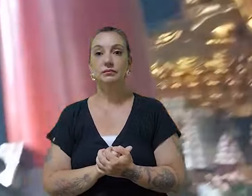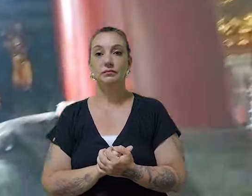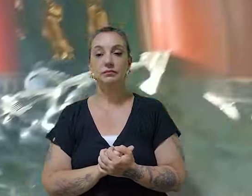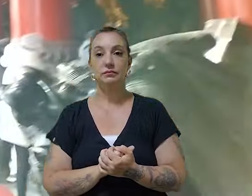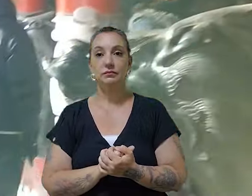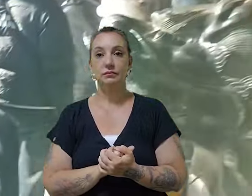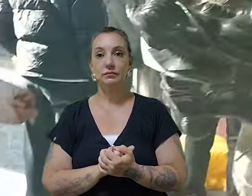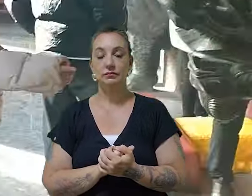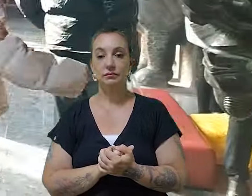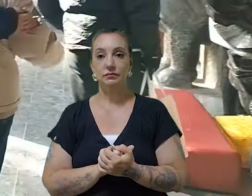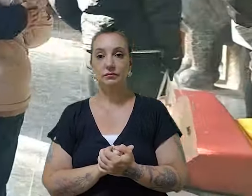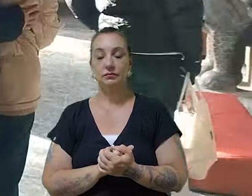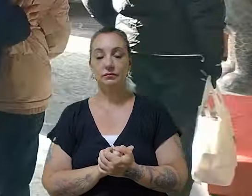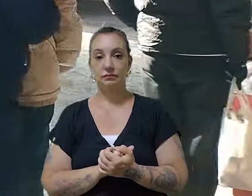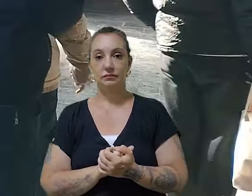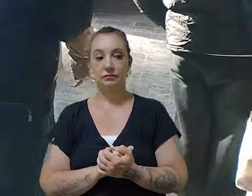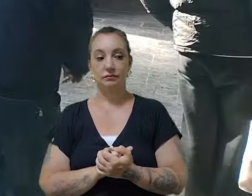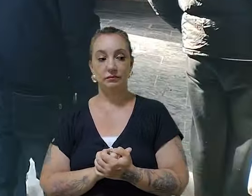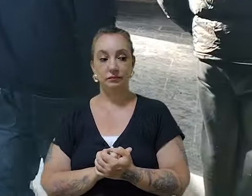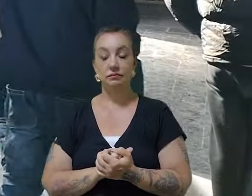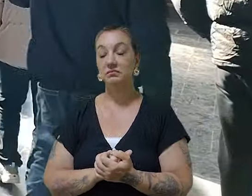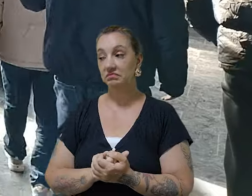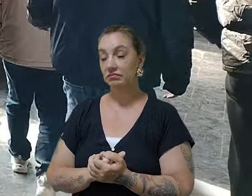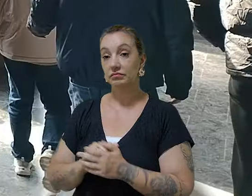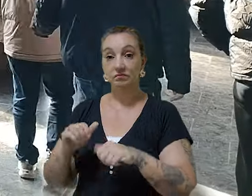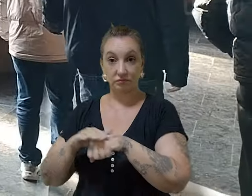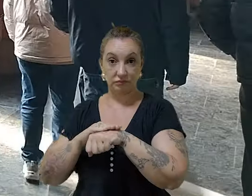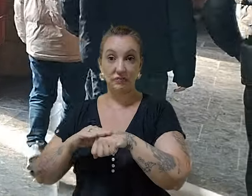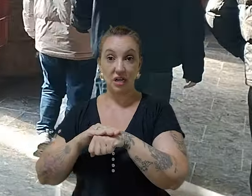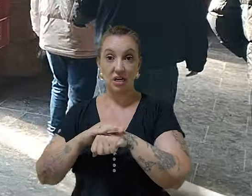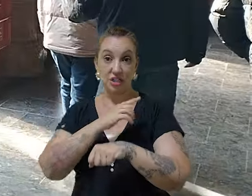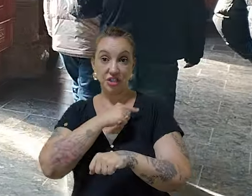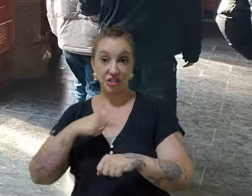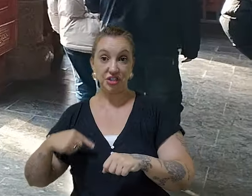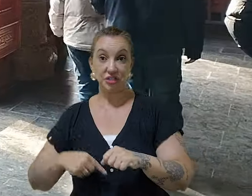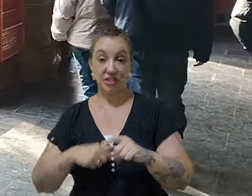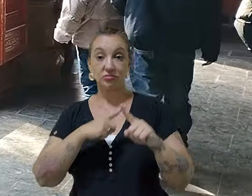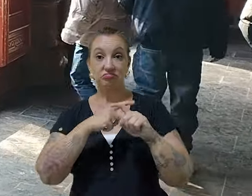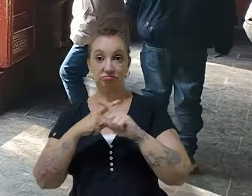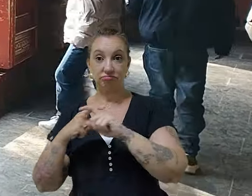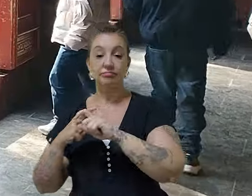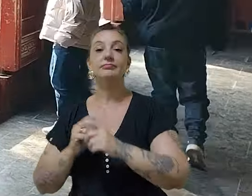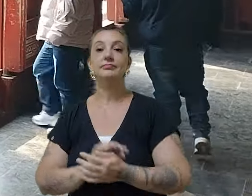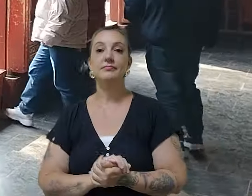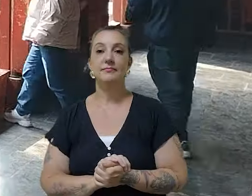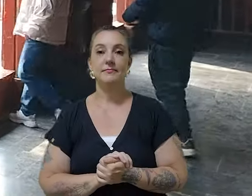diga, Tamô Nali. Tamô. Tui.